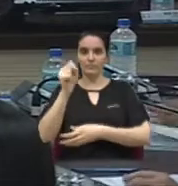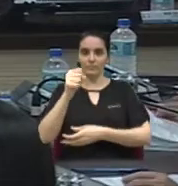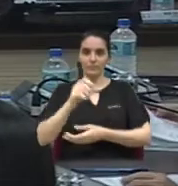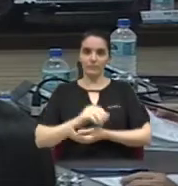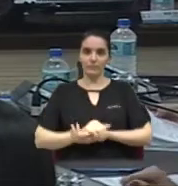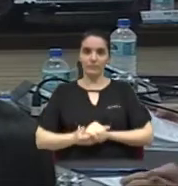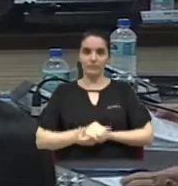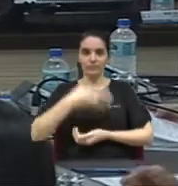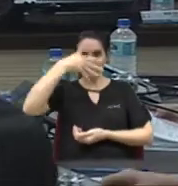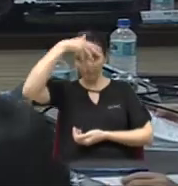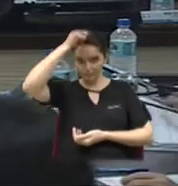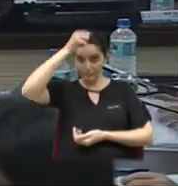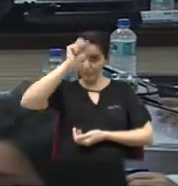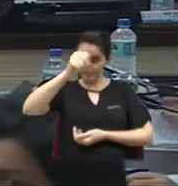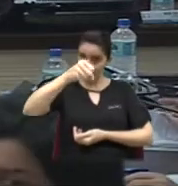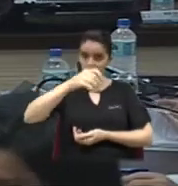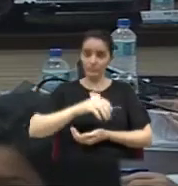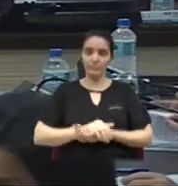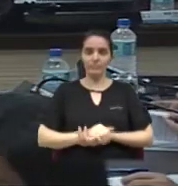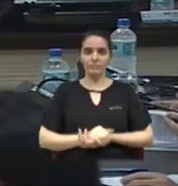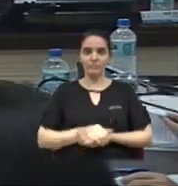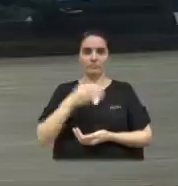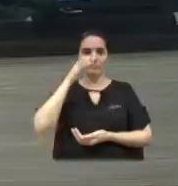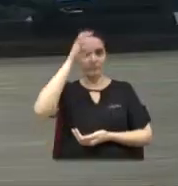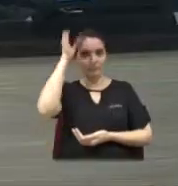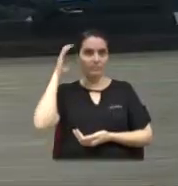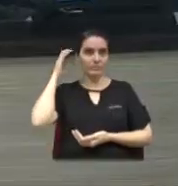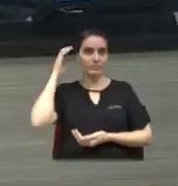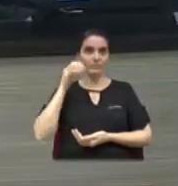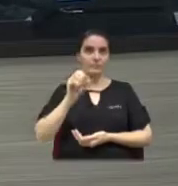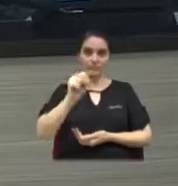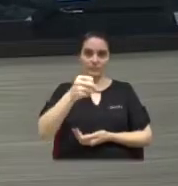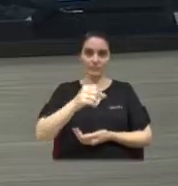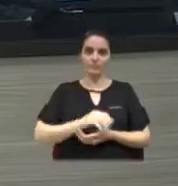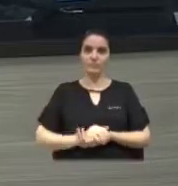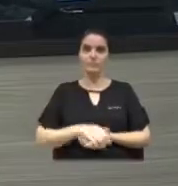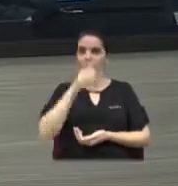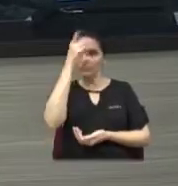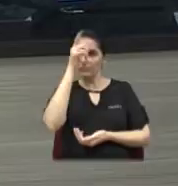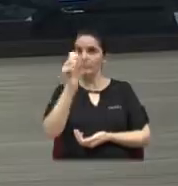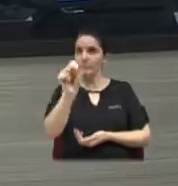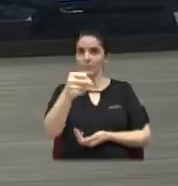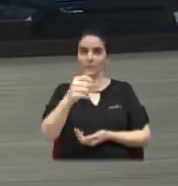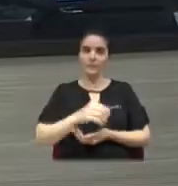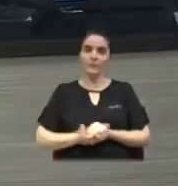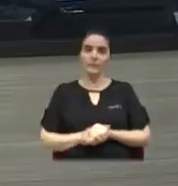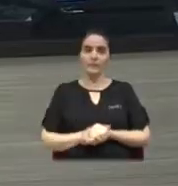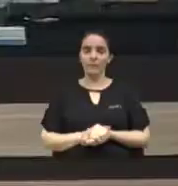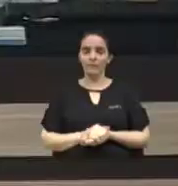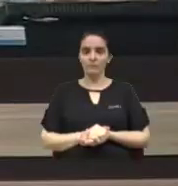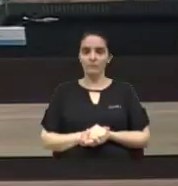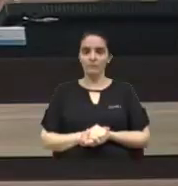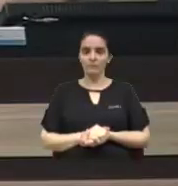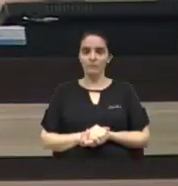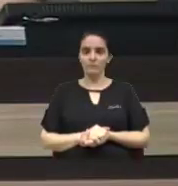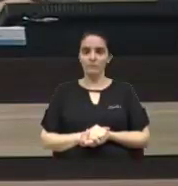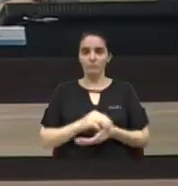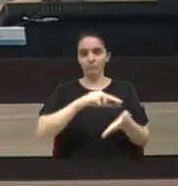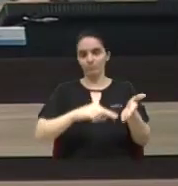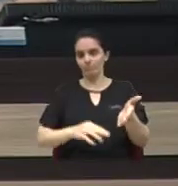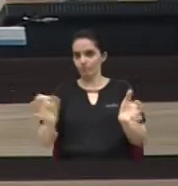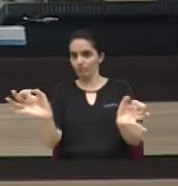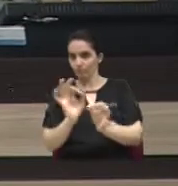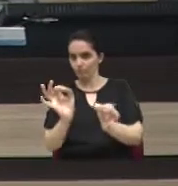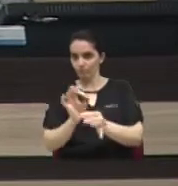presidente. Toninho. Sim, presidente. Carolina. Sim, presidente. Lemão. Sim, senhor presidente. Como não há matéria a ser lida,